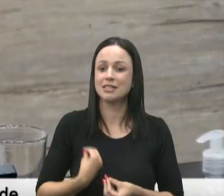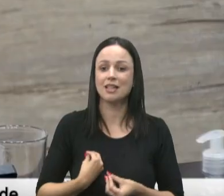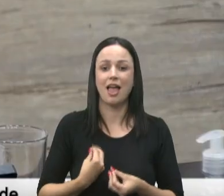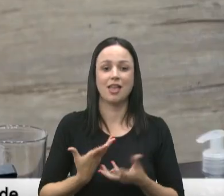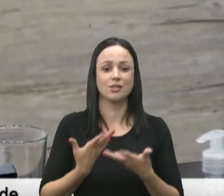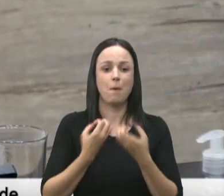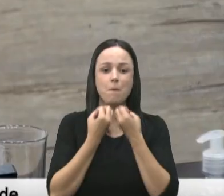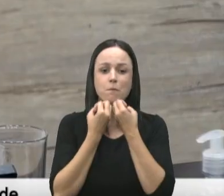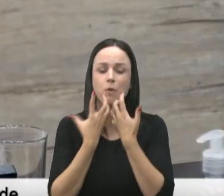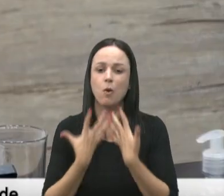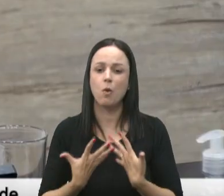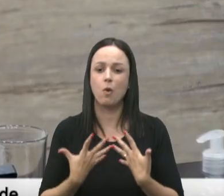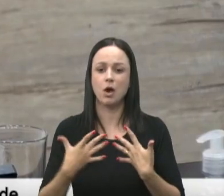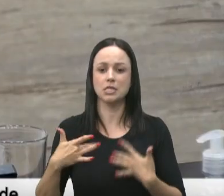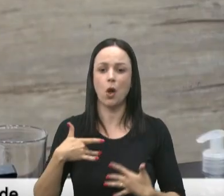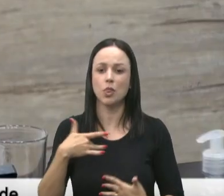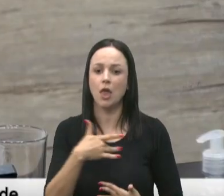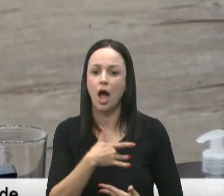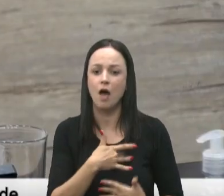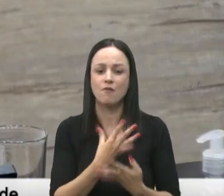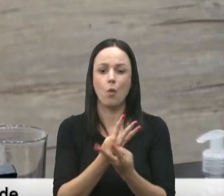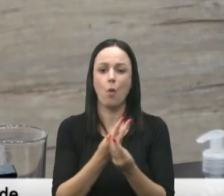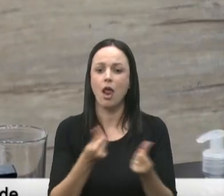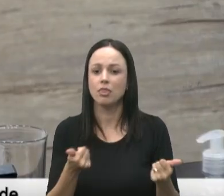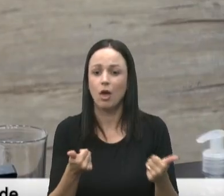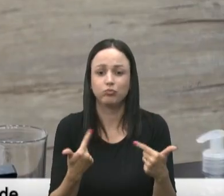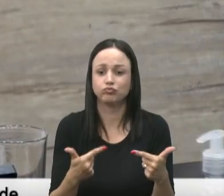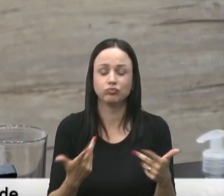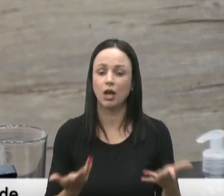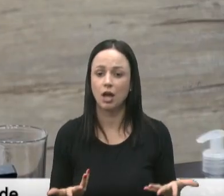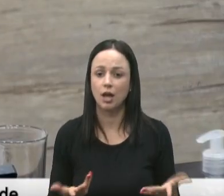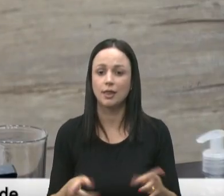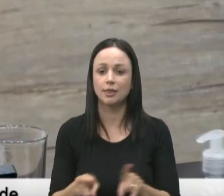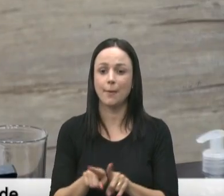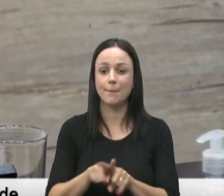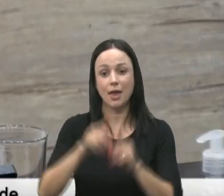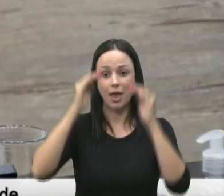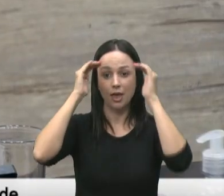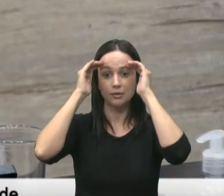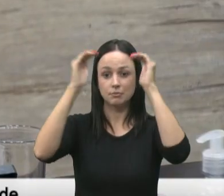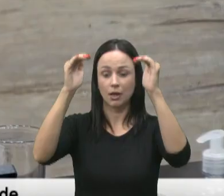qualidade, saudável e principalmente com respeito.